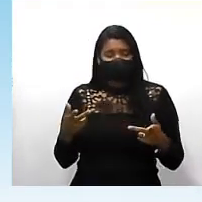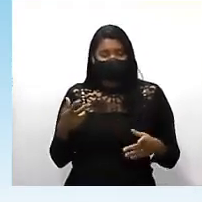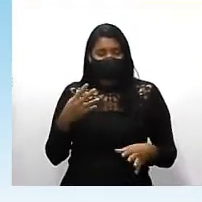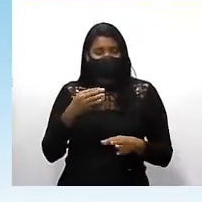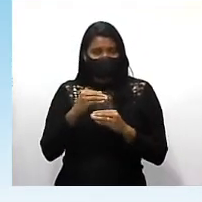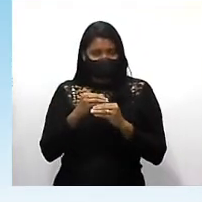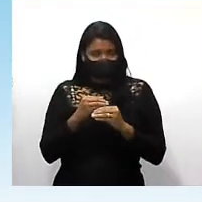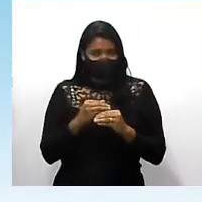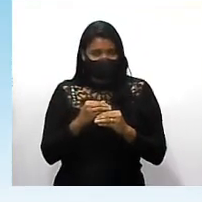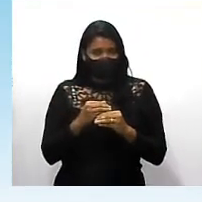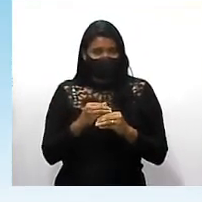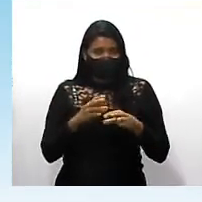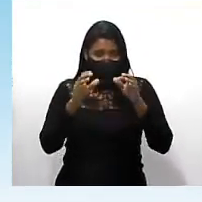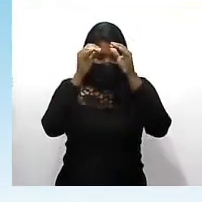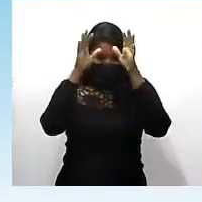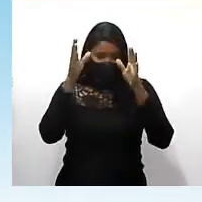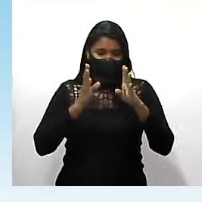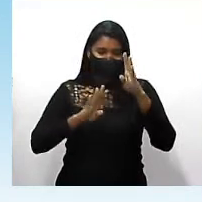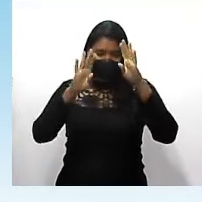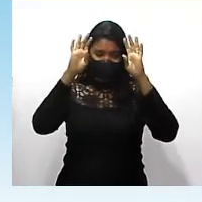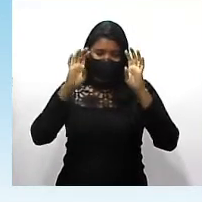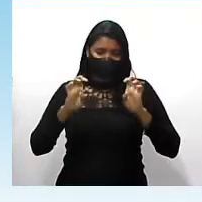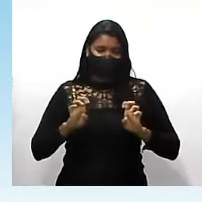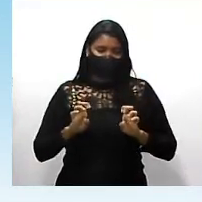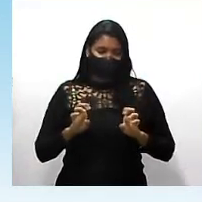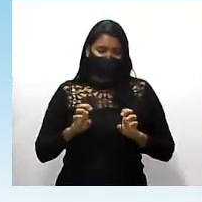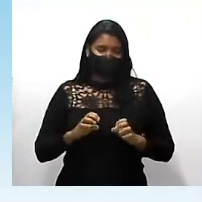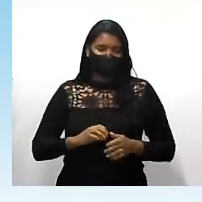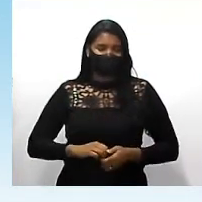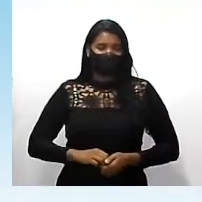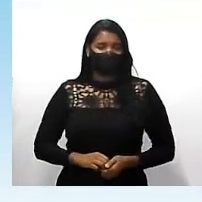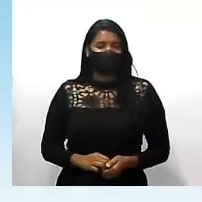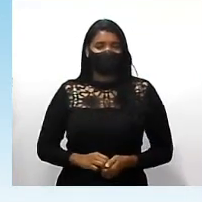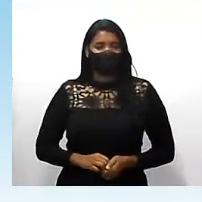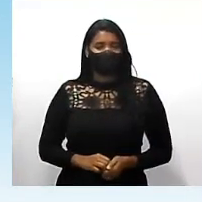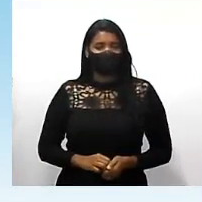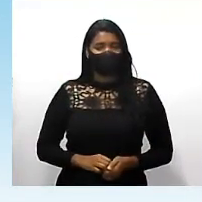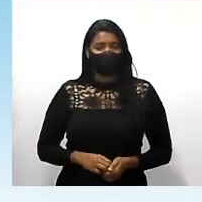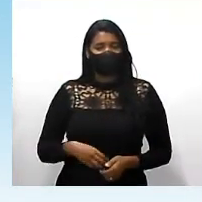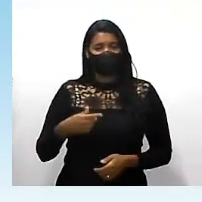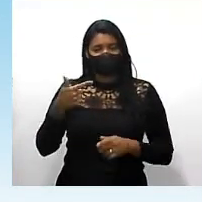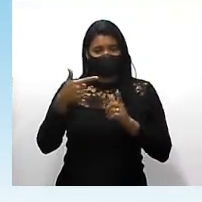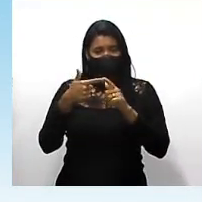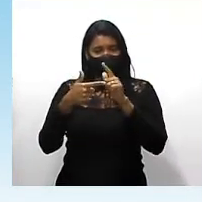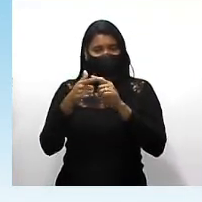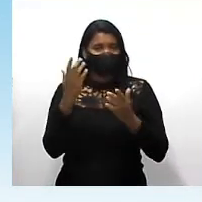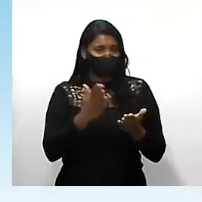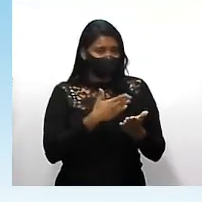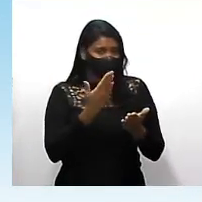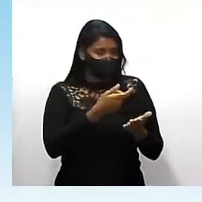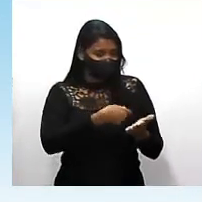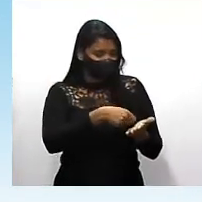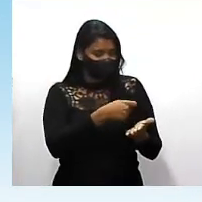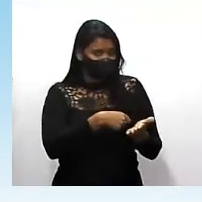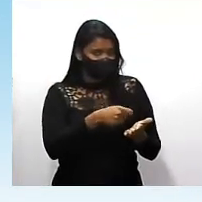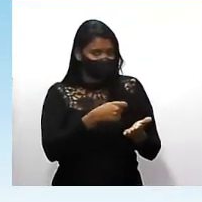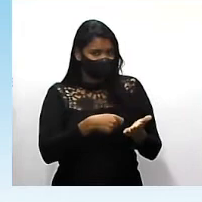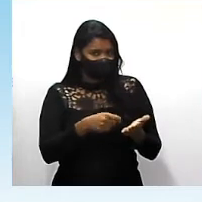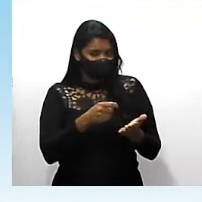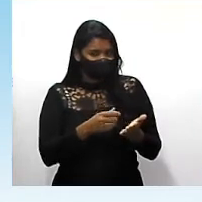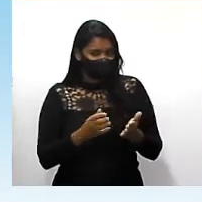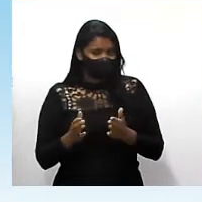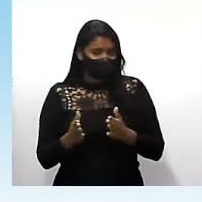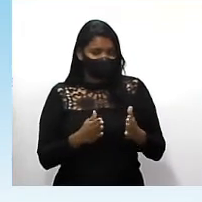bioética praticamente vai trabalhar em relação a essa questão. Tem dois autores em um livro escrito por volta do